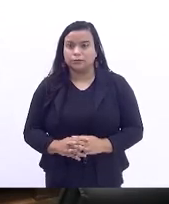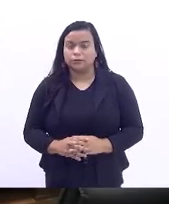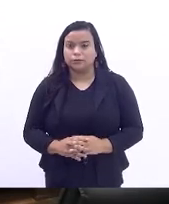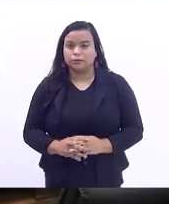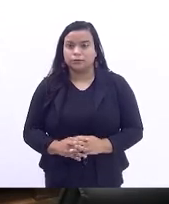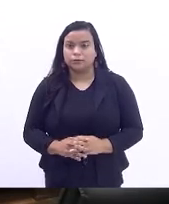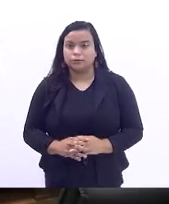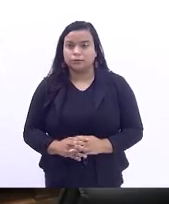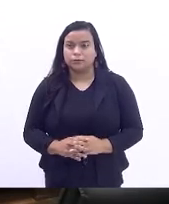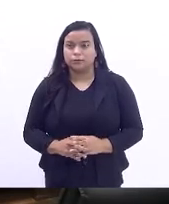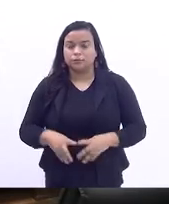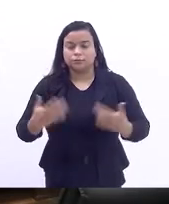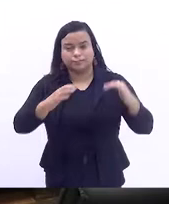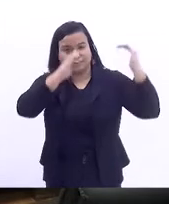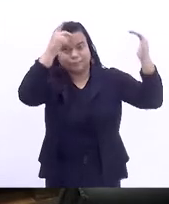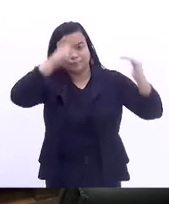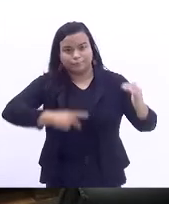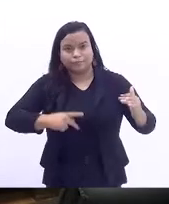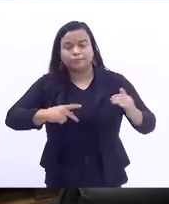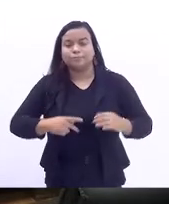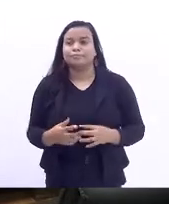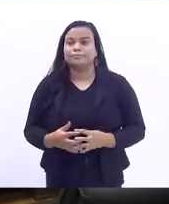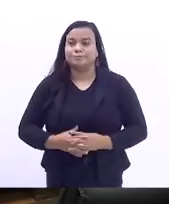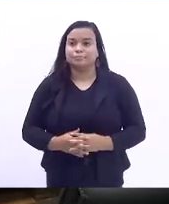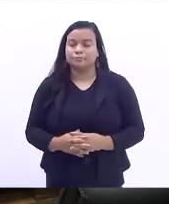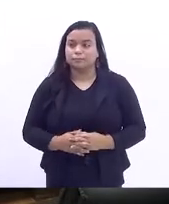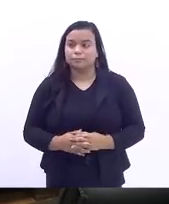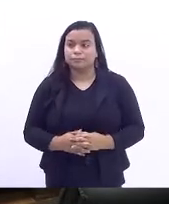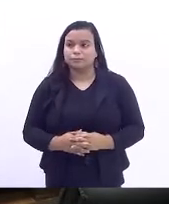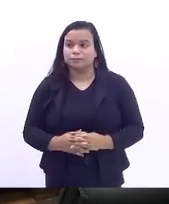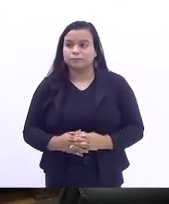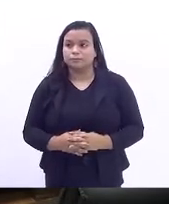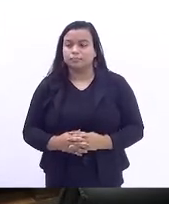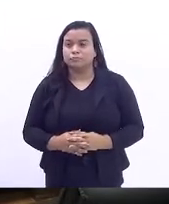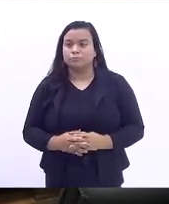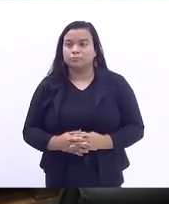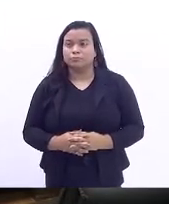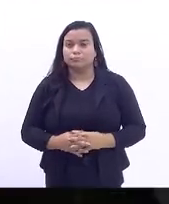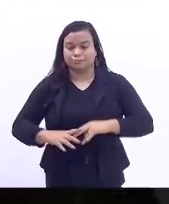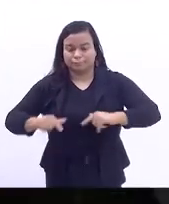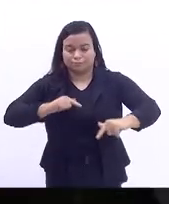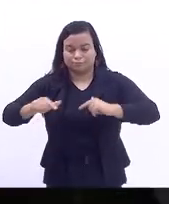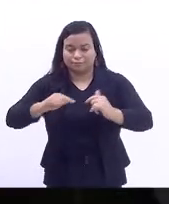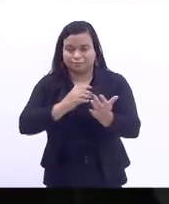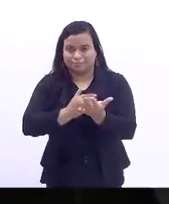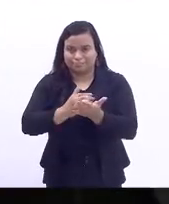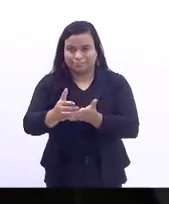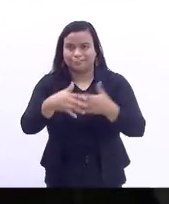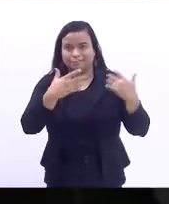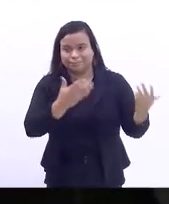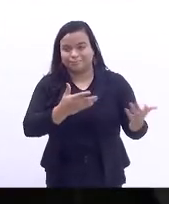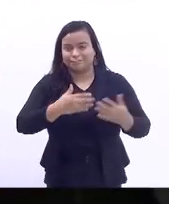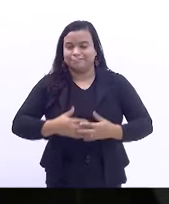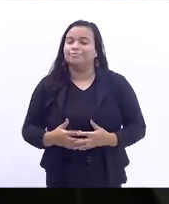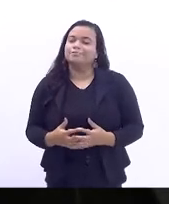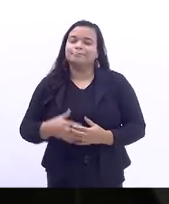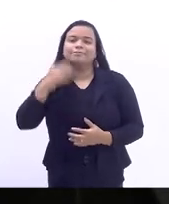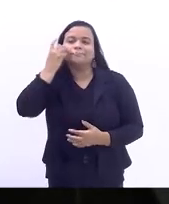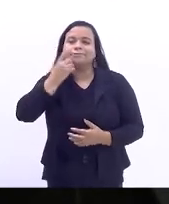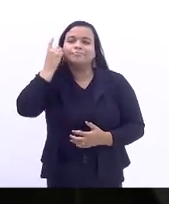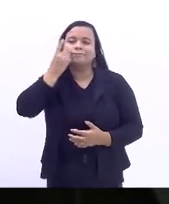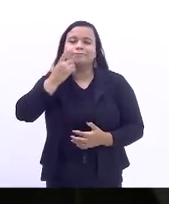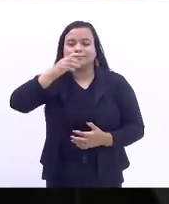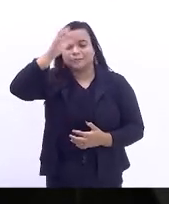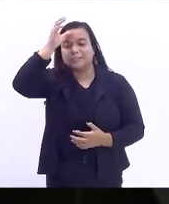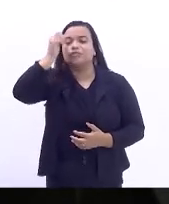Senhora Presidente, do expediente inicial, deputada